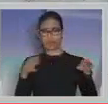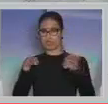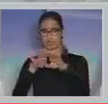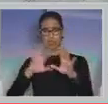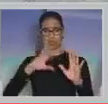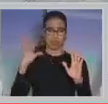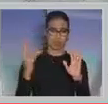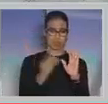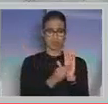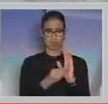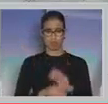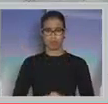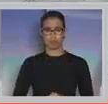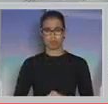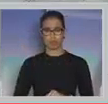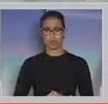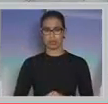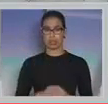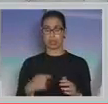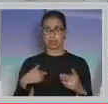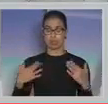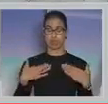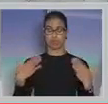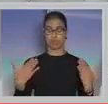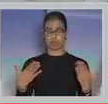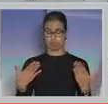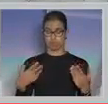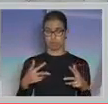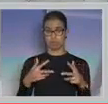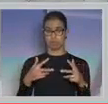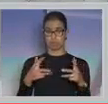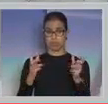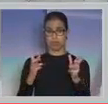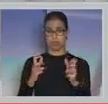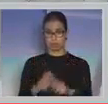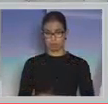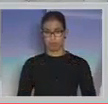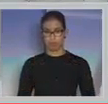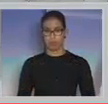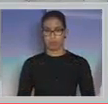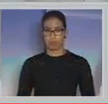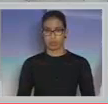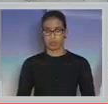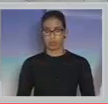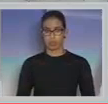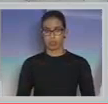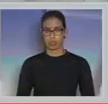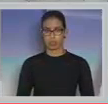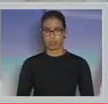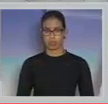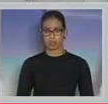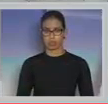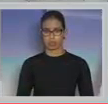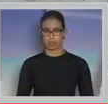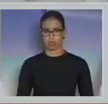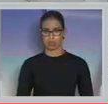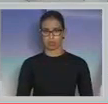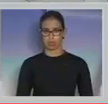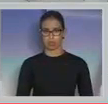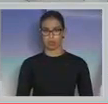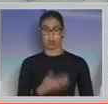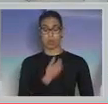presidente agora o que eu fiquei que me deixou mais chocado em toda essa história né foi a justificativa